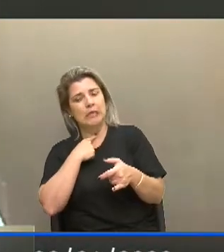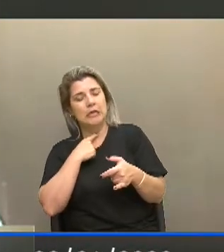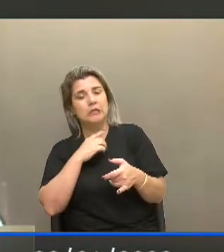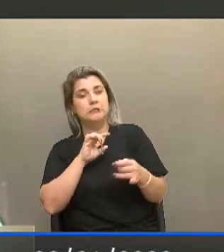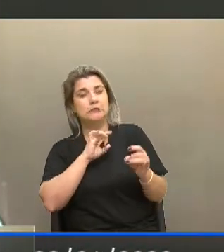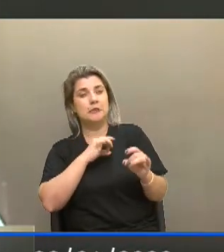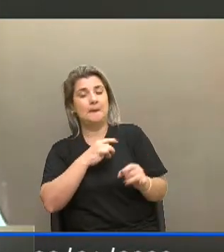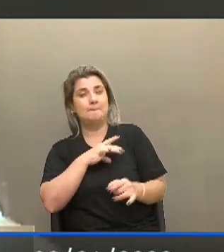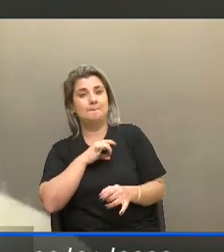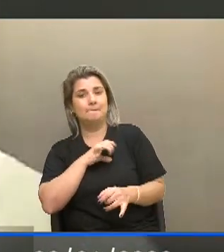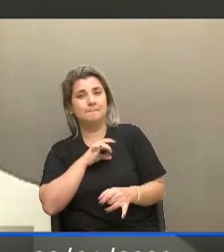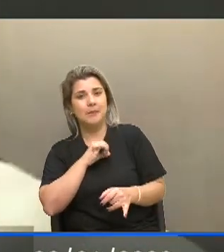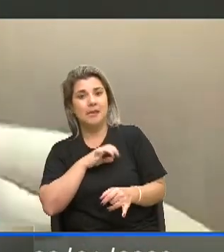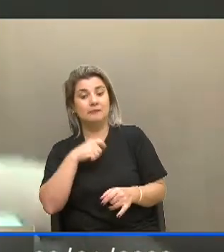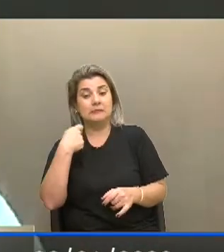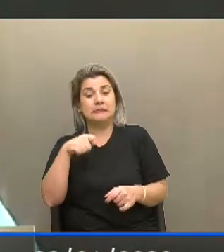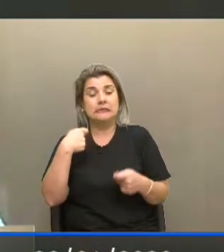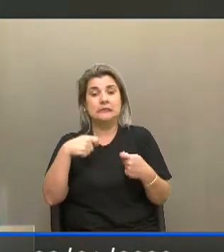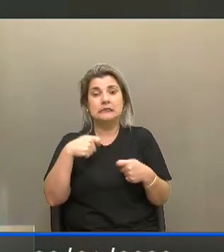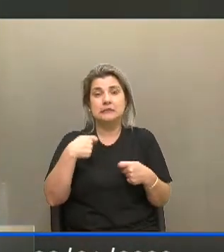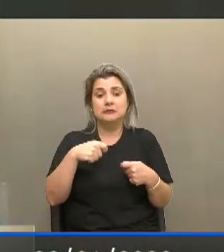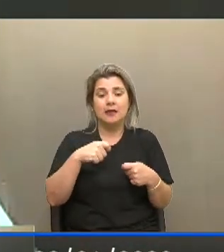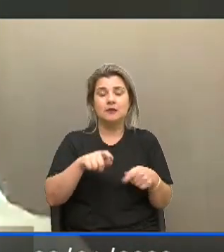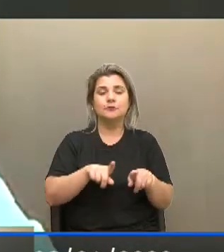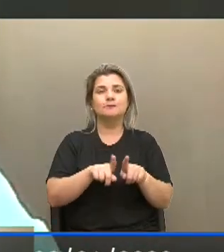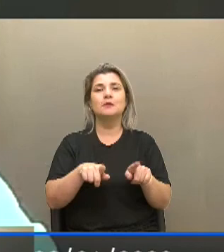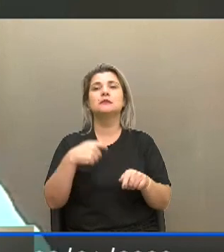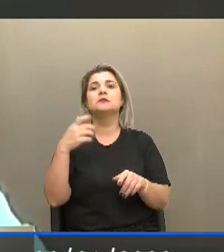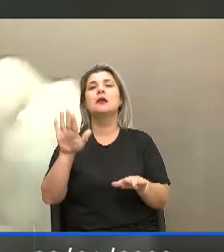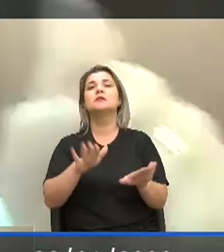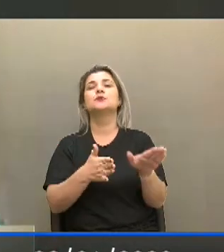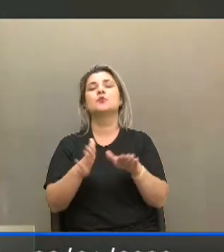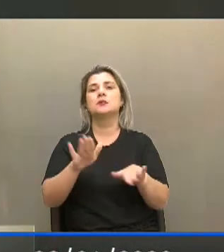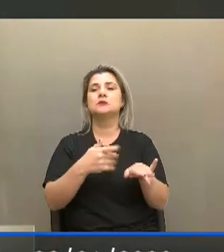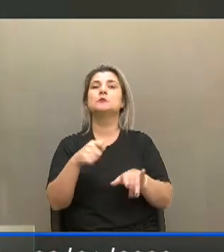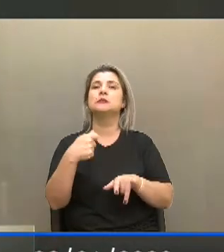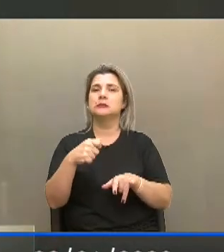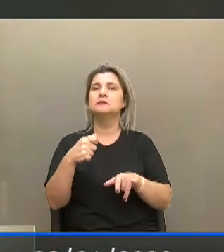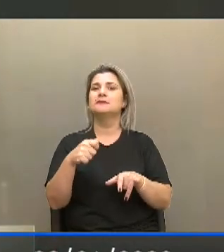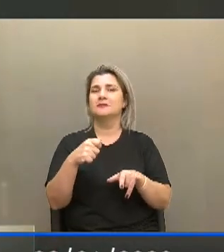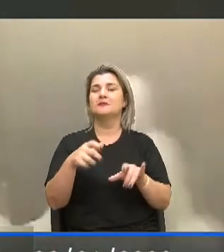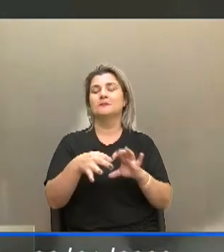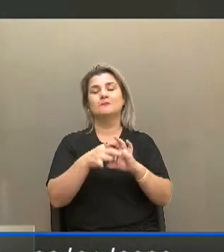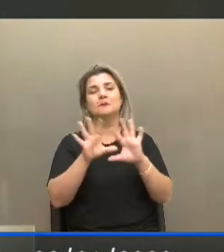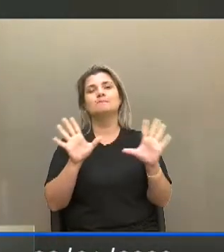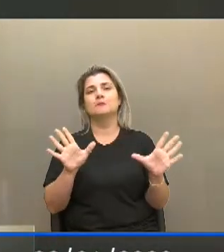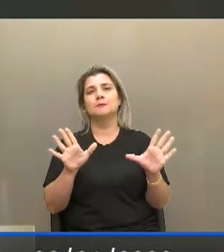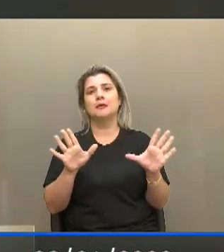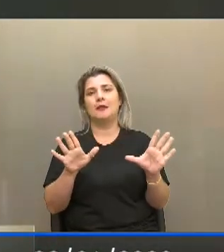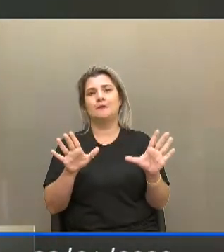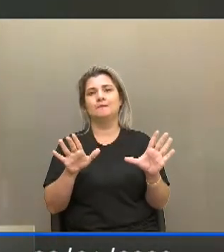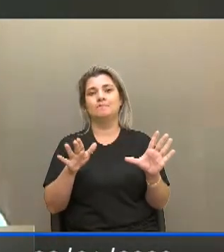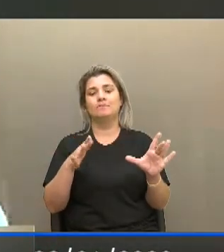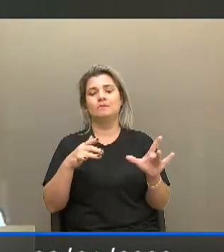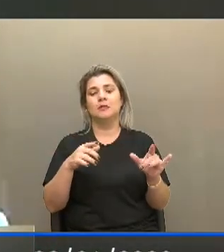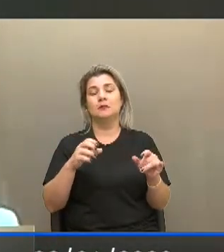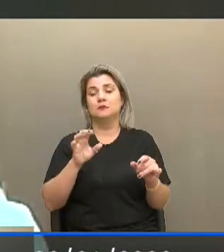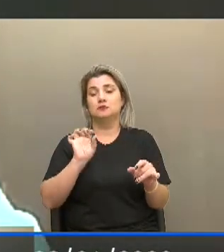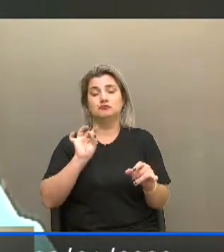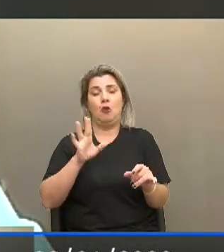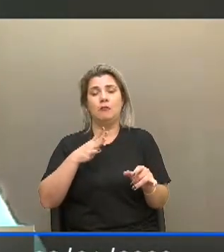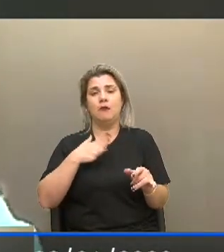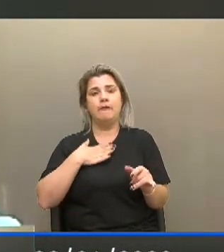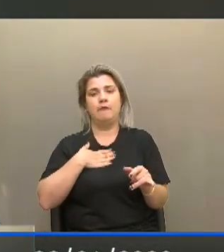que, nesses momentos, né, muitas vezes abrir mão do eu e pensar no nós, porque nós só vamos